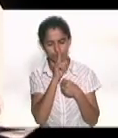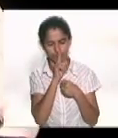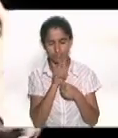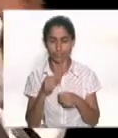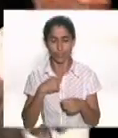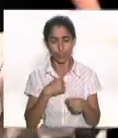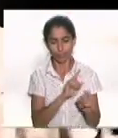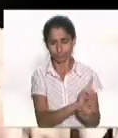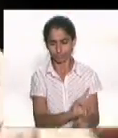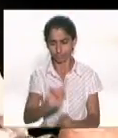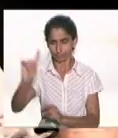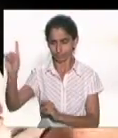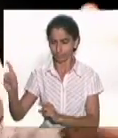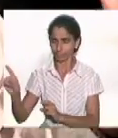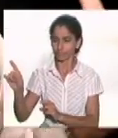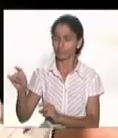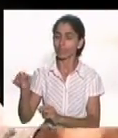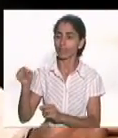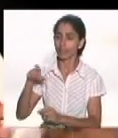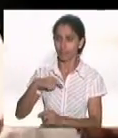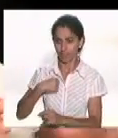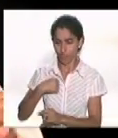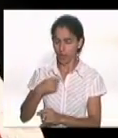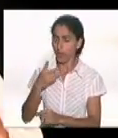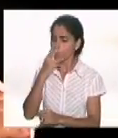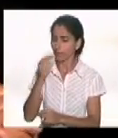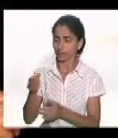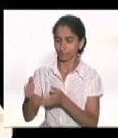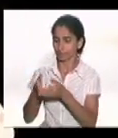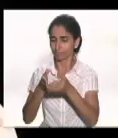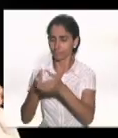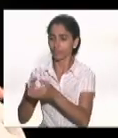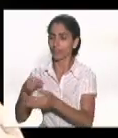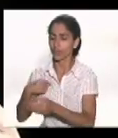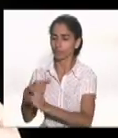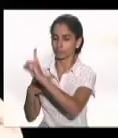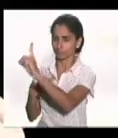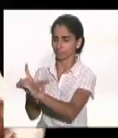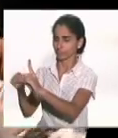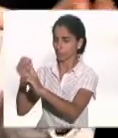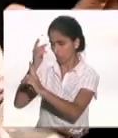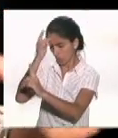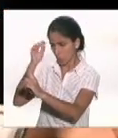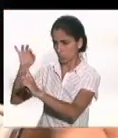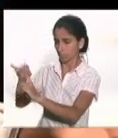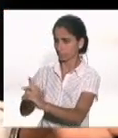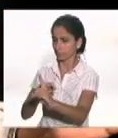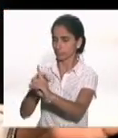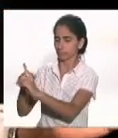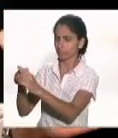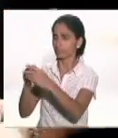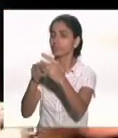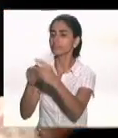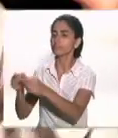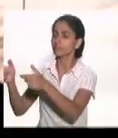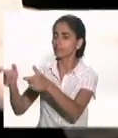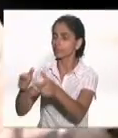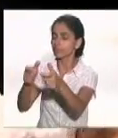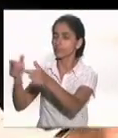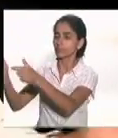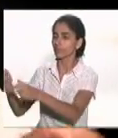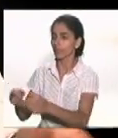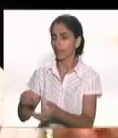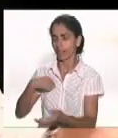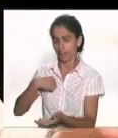eu fui pra lá. No navio, eu era tipo Cicerone, era o MC do navio. O que aconteceu? Eu